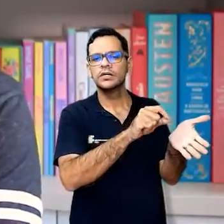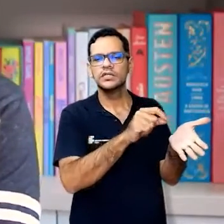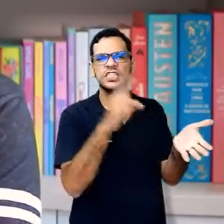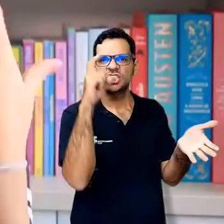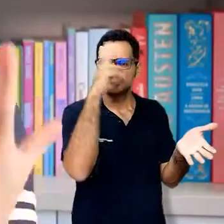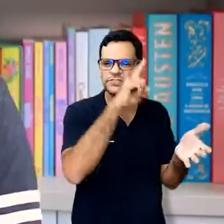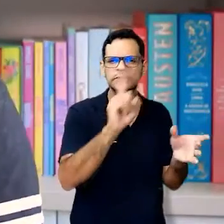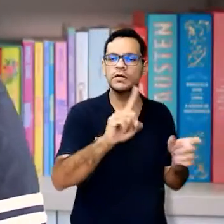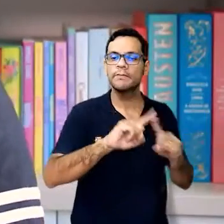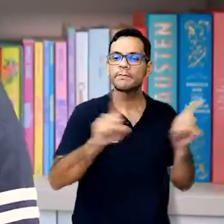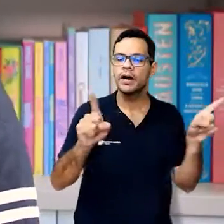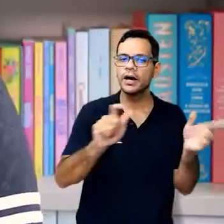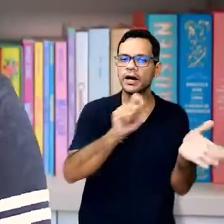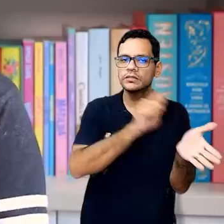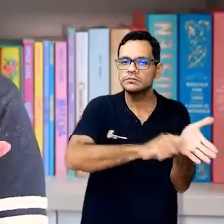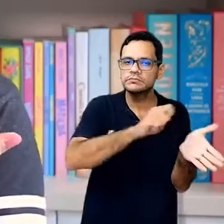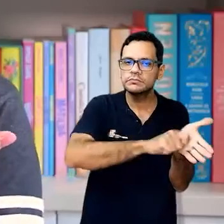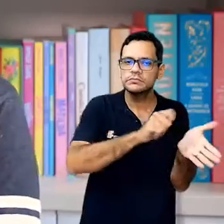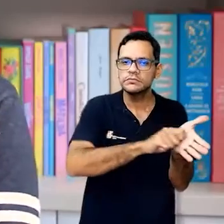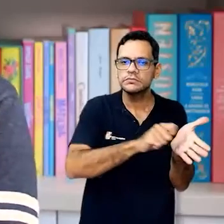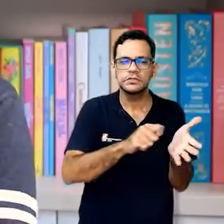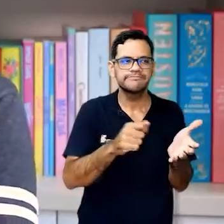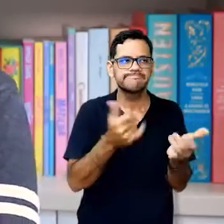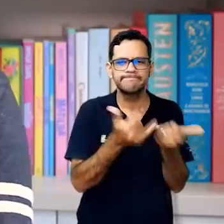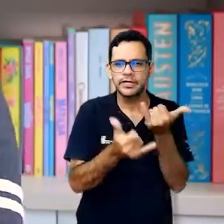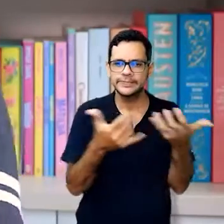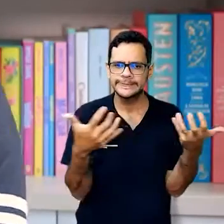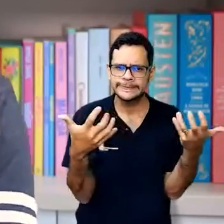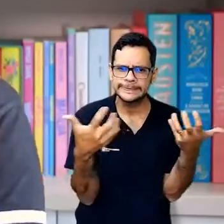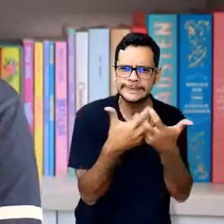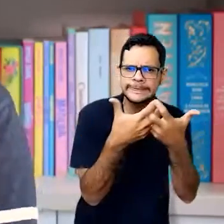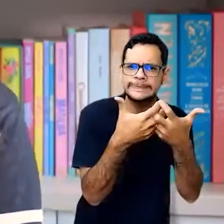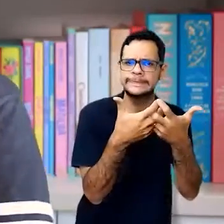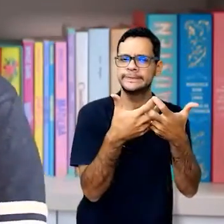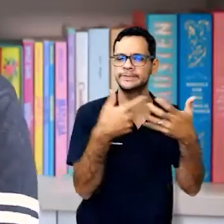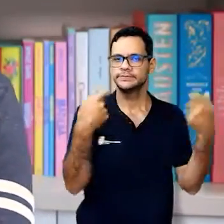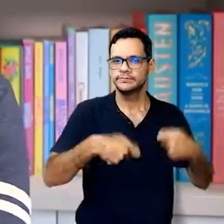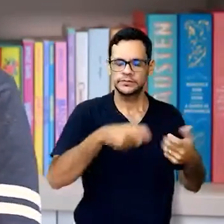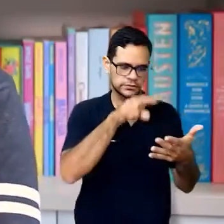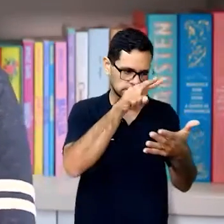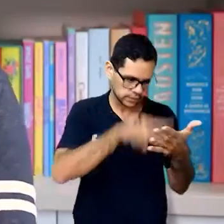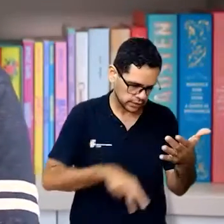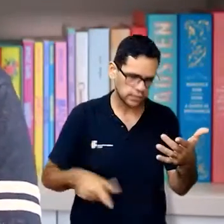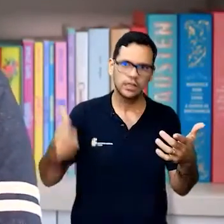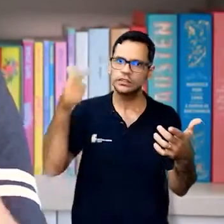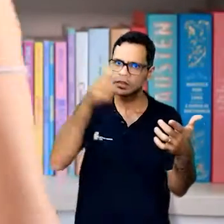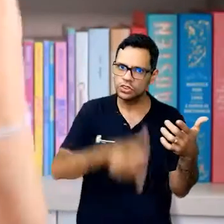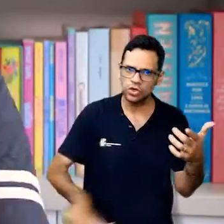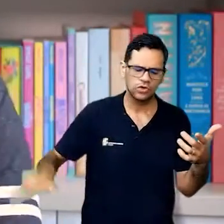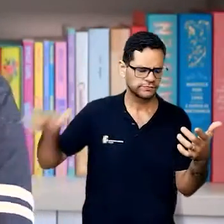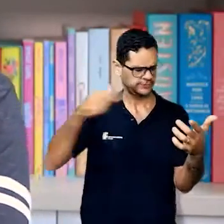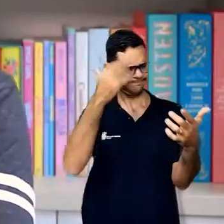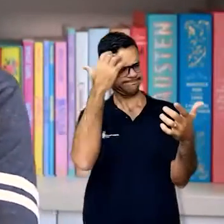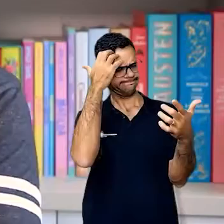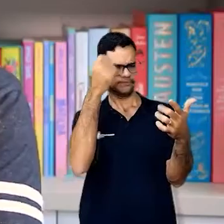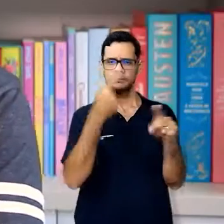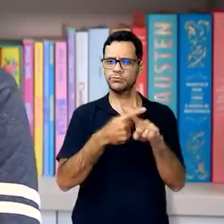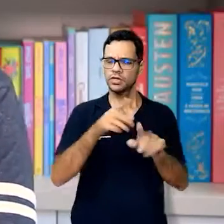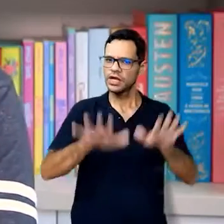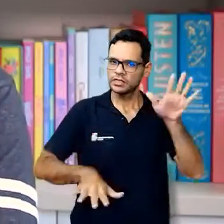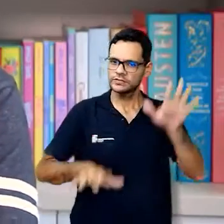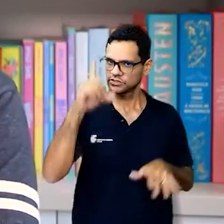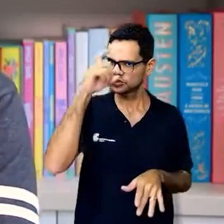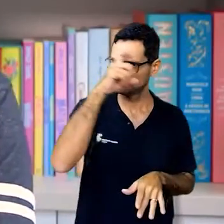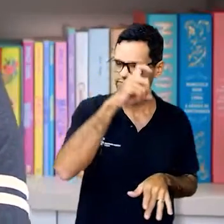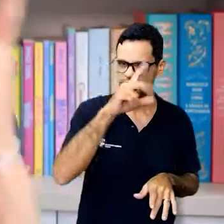mais, eu não vou nem dizer difícil, mas é uma escrita, assim, mais entruncadinha, assim, que você precisa, às vezes, ler mais de uma vez o mesmo parágrafo,